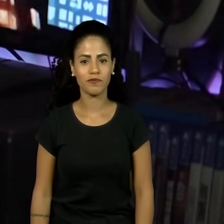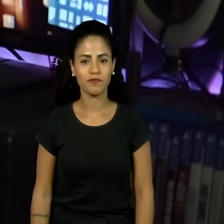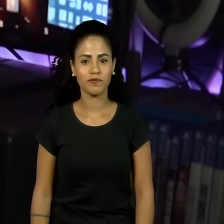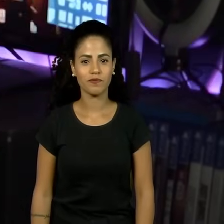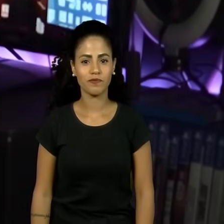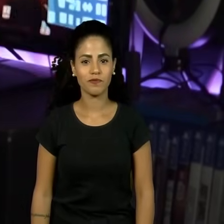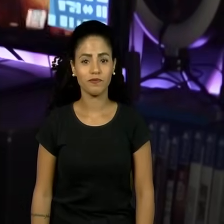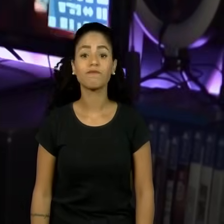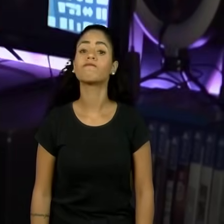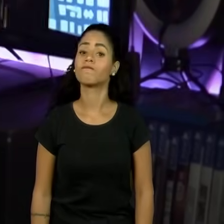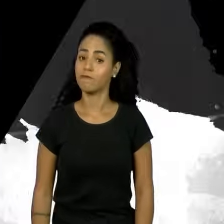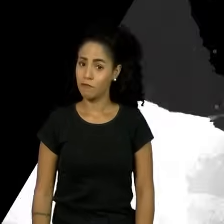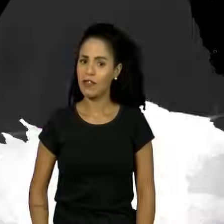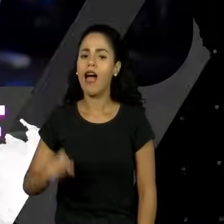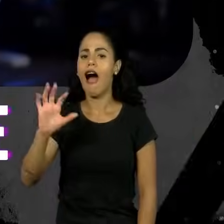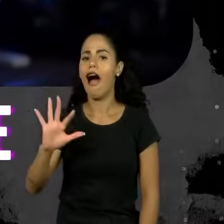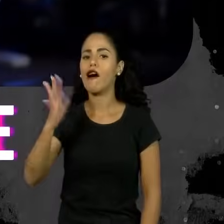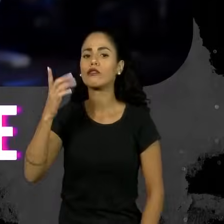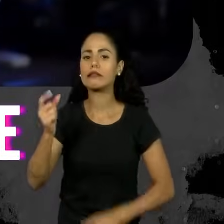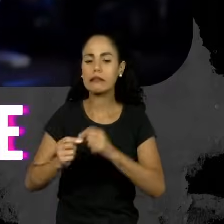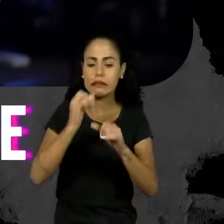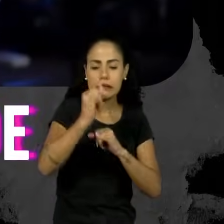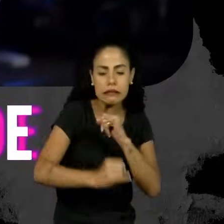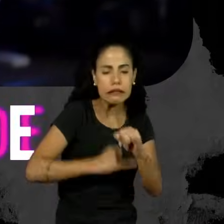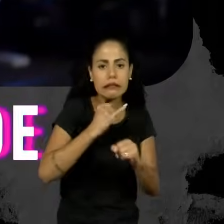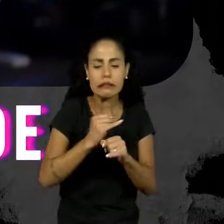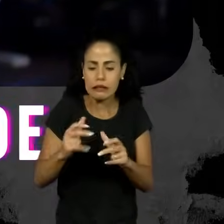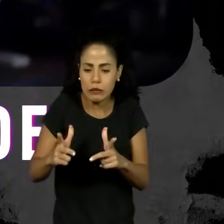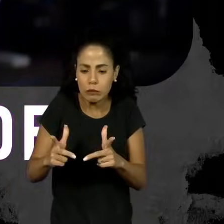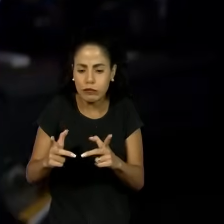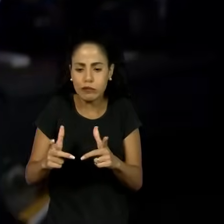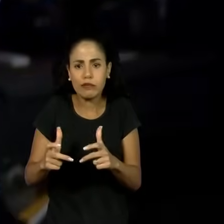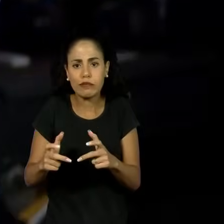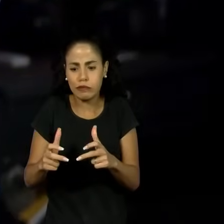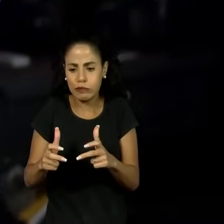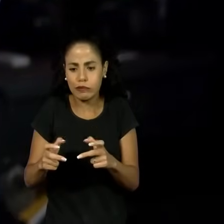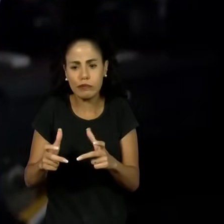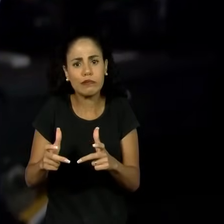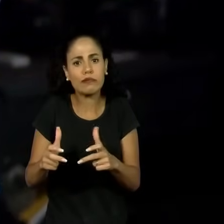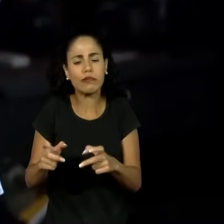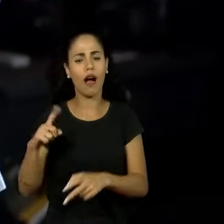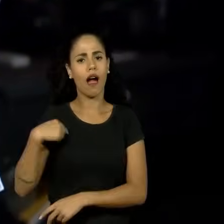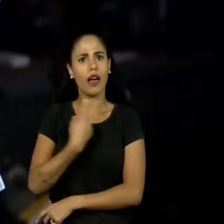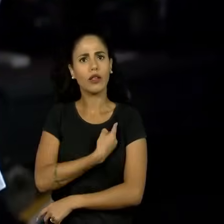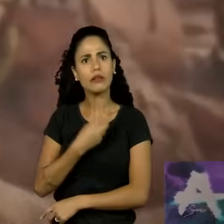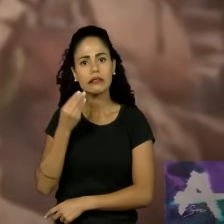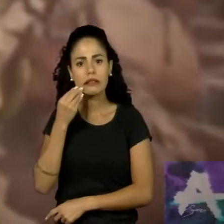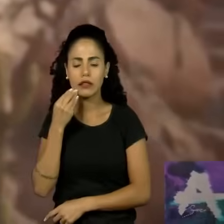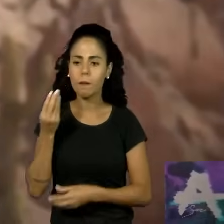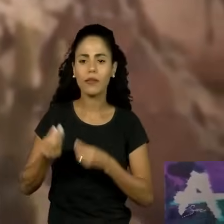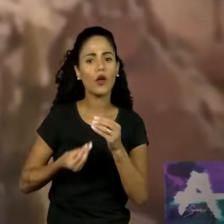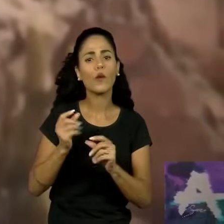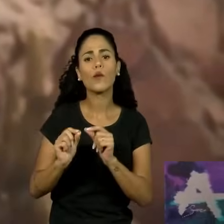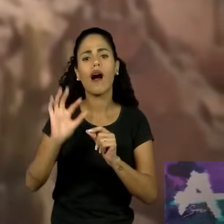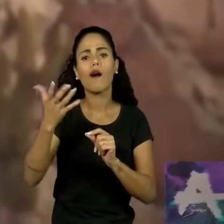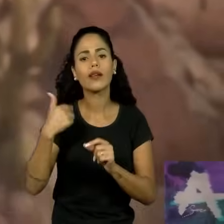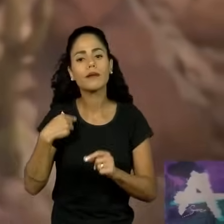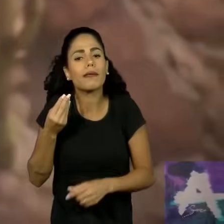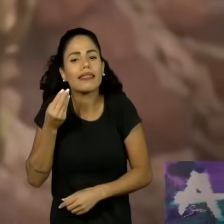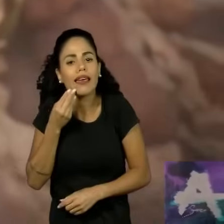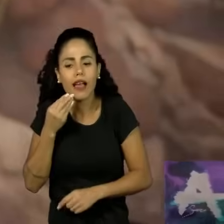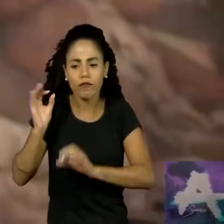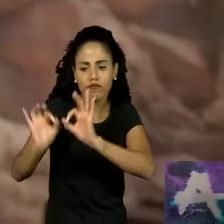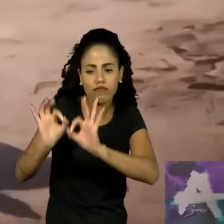É um problema muito presente no mundo dos jogos e eu acredito que a gente está caminhando para desconstruir isso, para